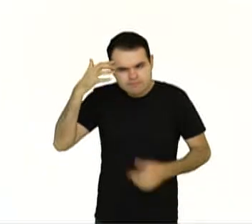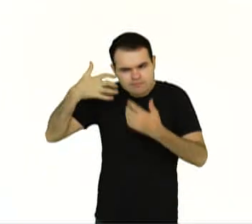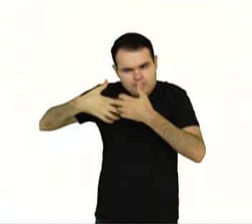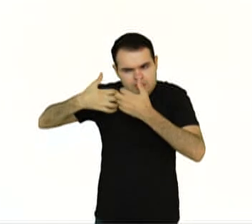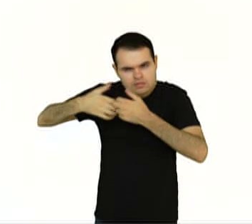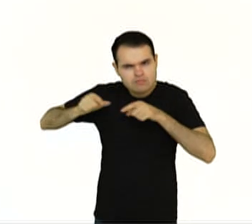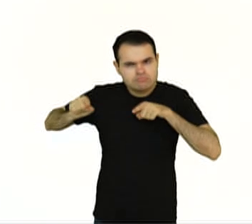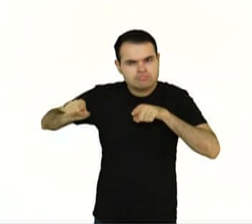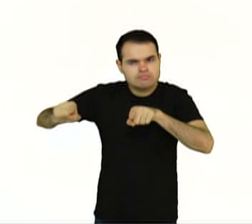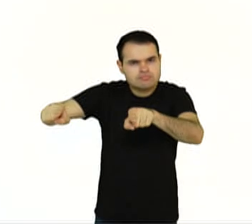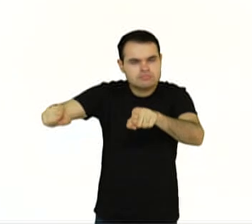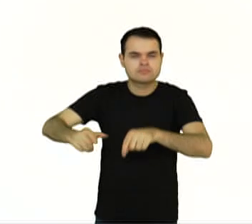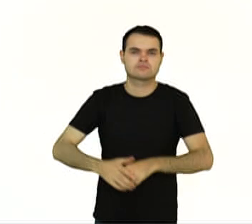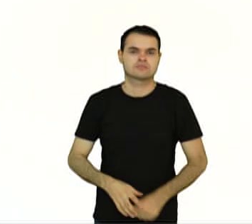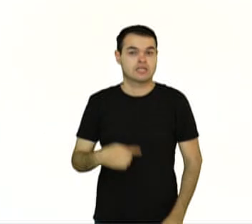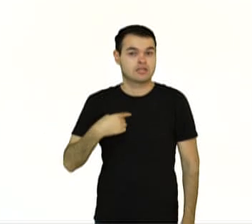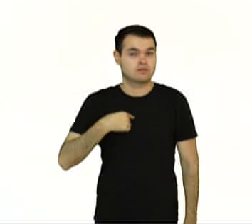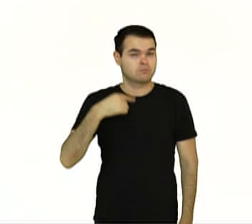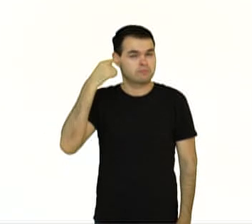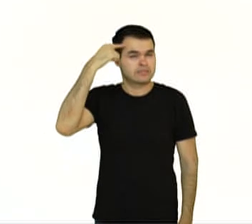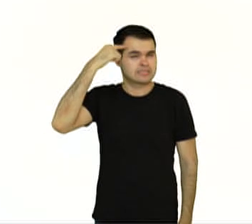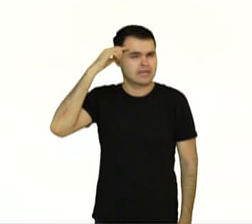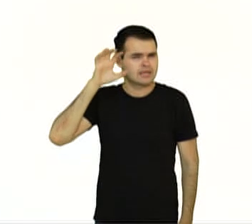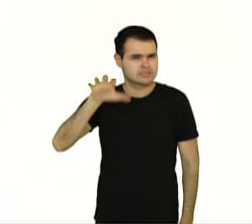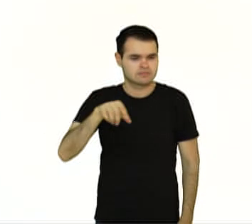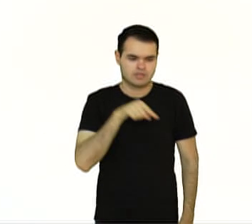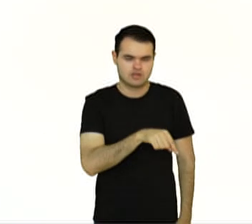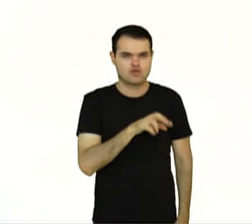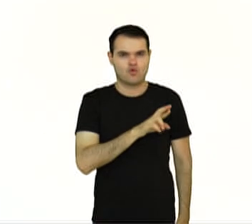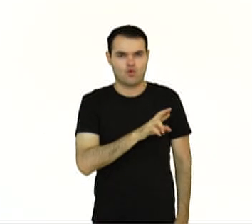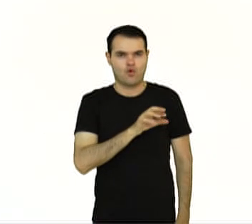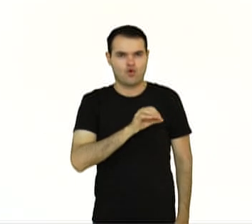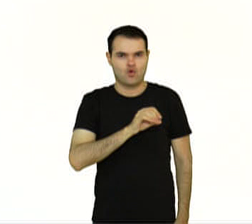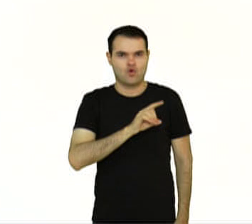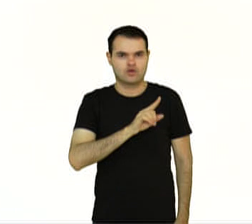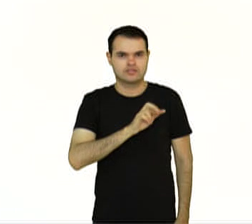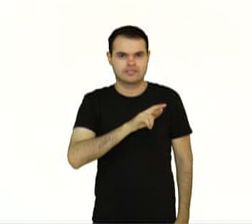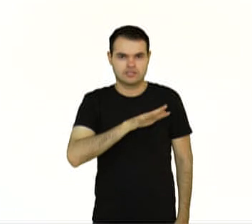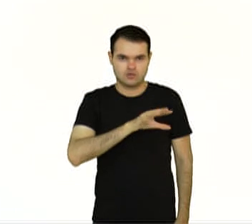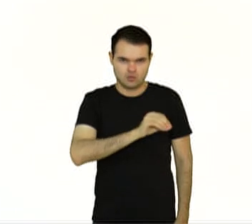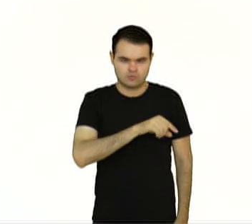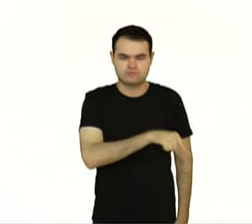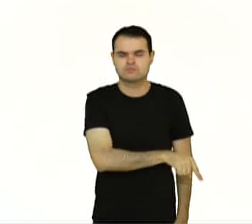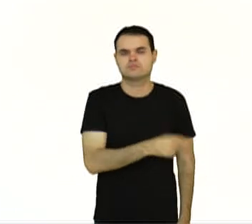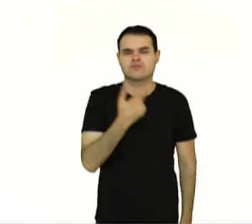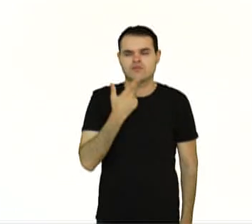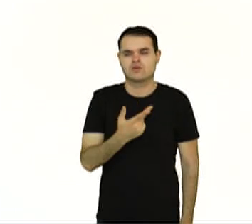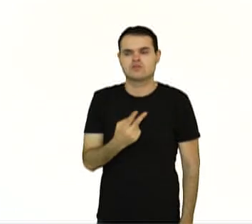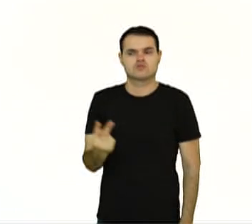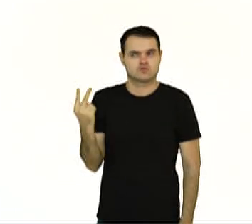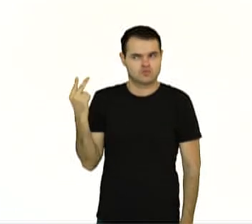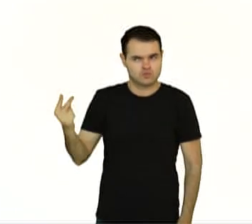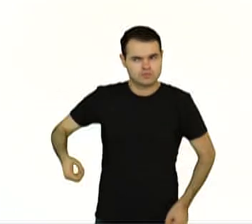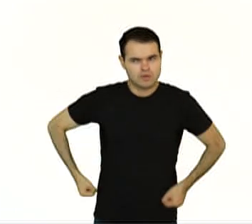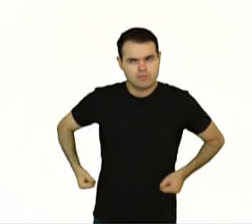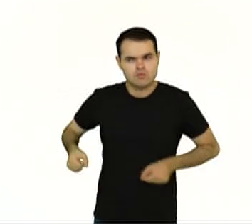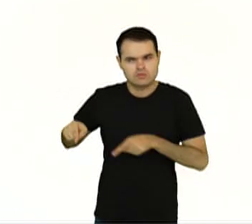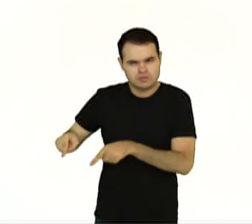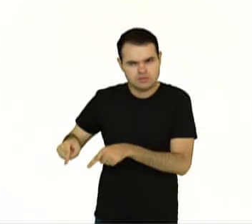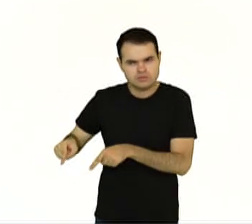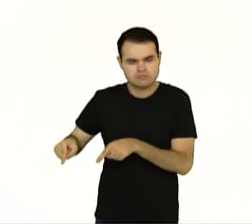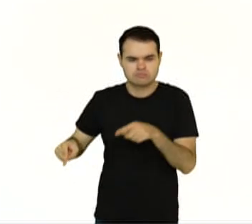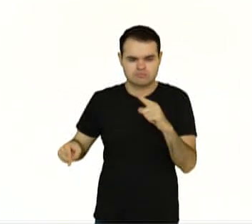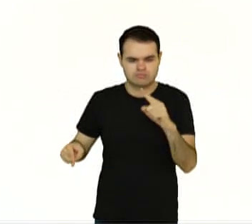Ó, eu pensei assim, vamos seguir aqui o raciocínio do Rodrigo. Se para fazer 2 bermudas ela usa